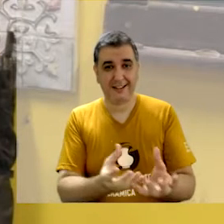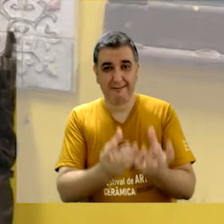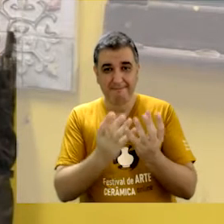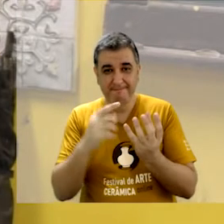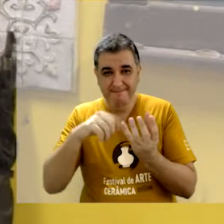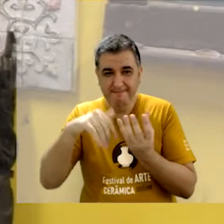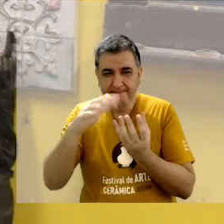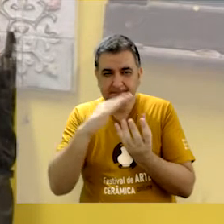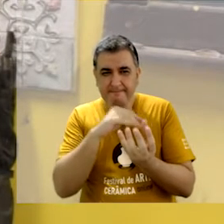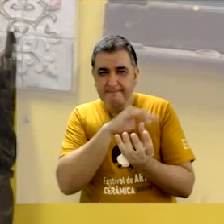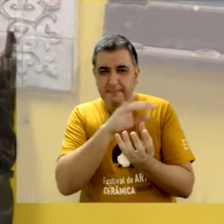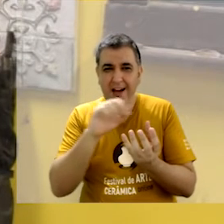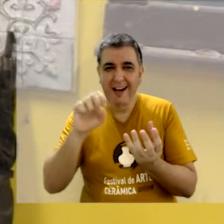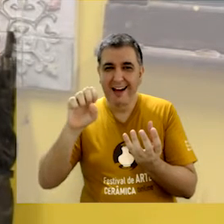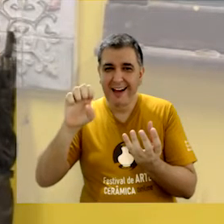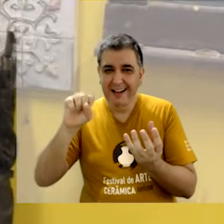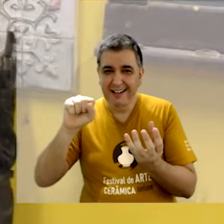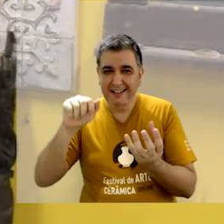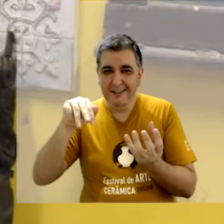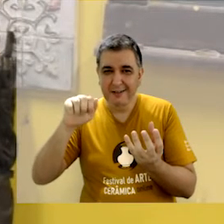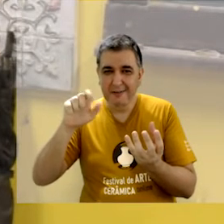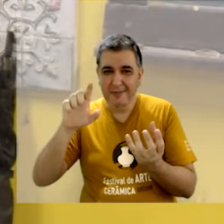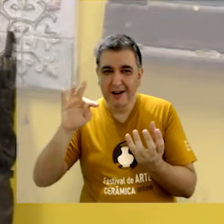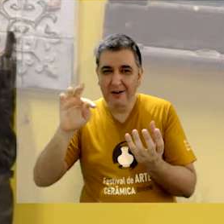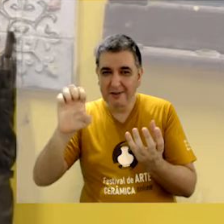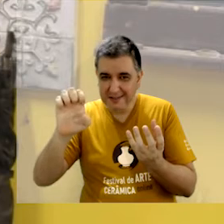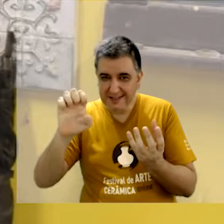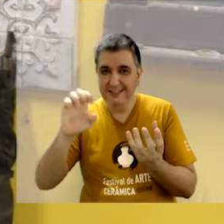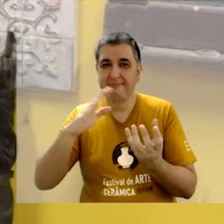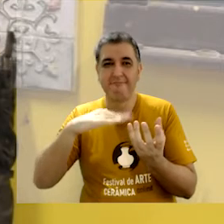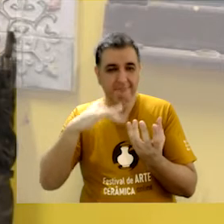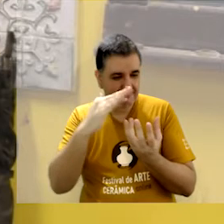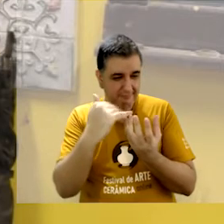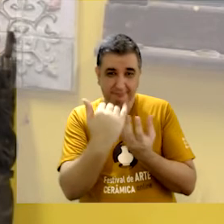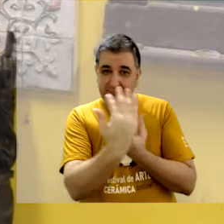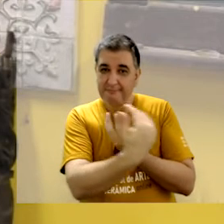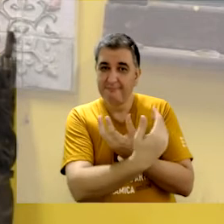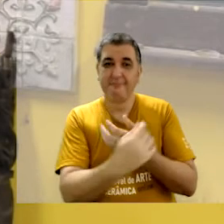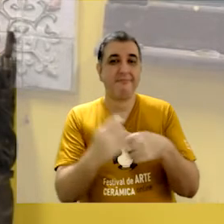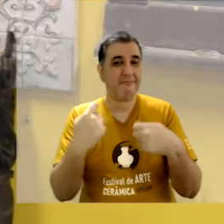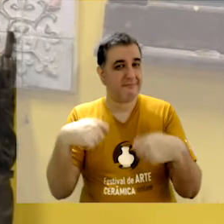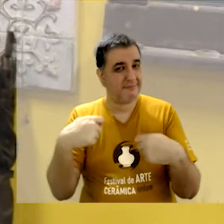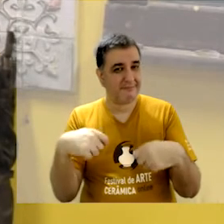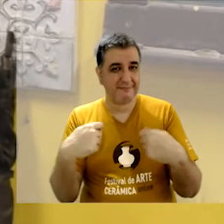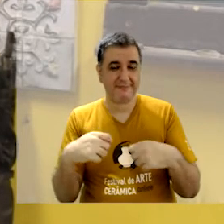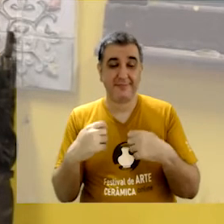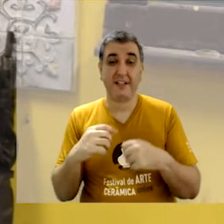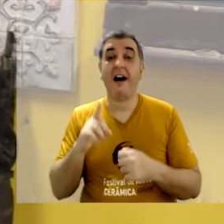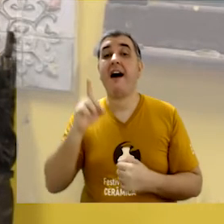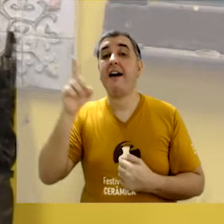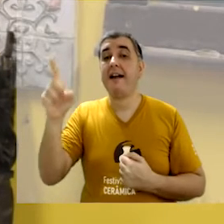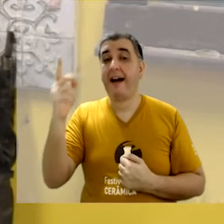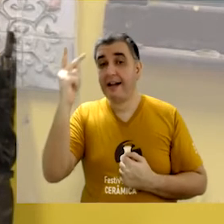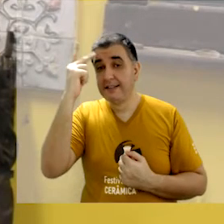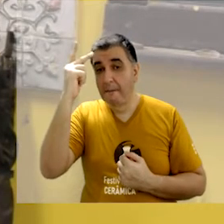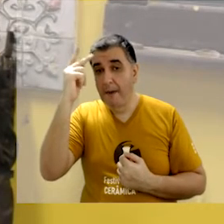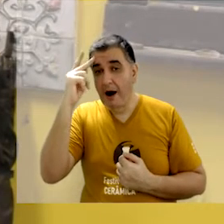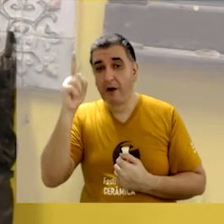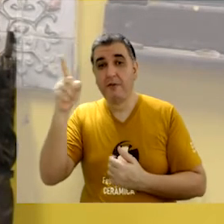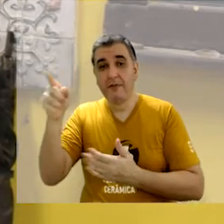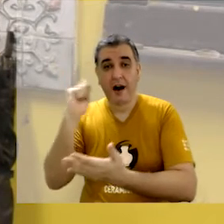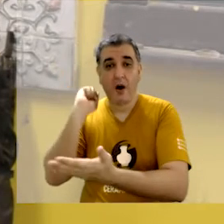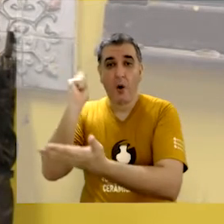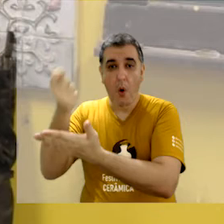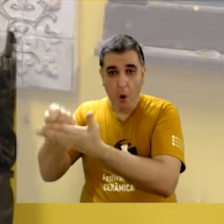esmaltes, de alguma forma tudo a gente manda buscar em São Paulo, né? Manda comprar lá. E a gente também